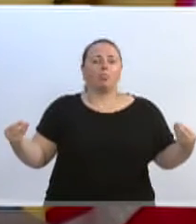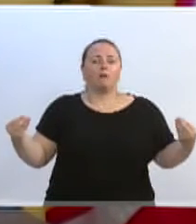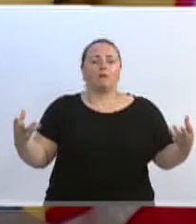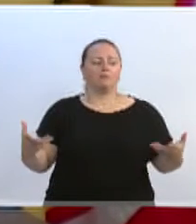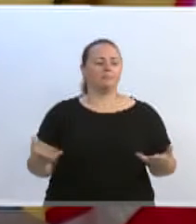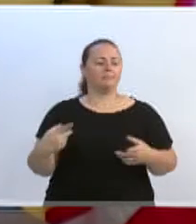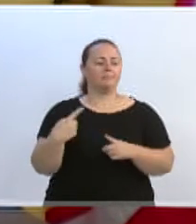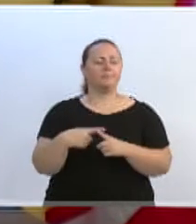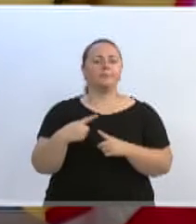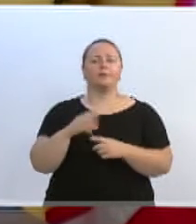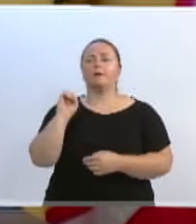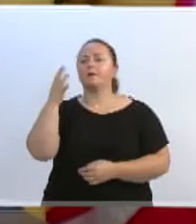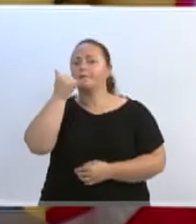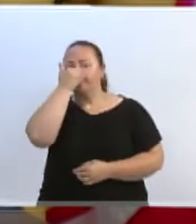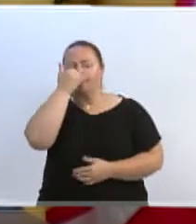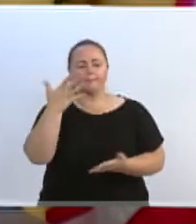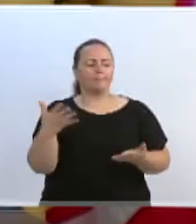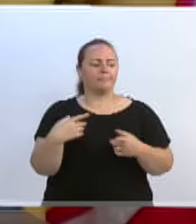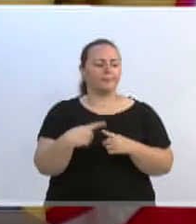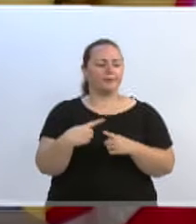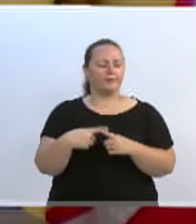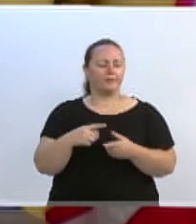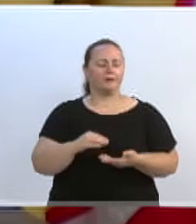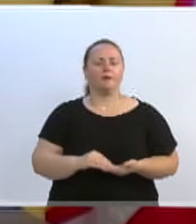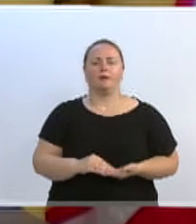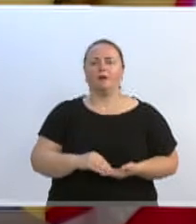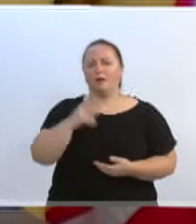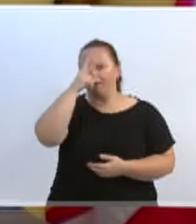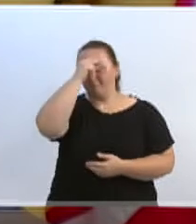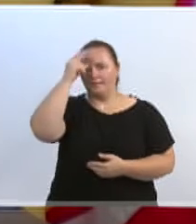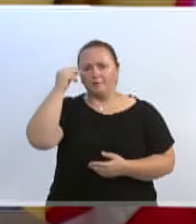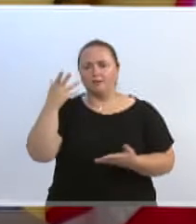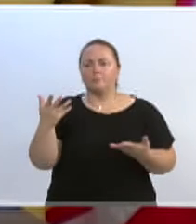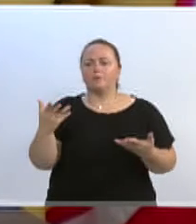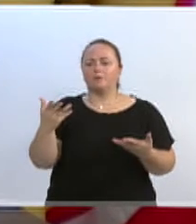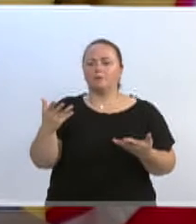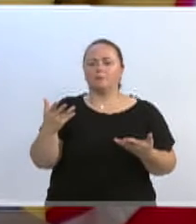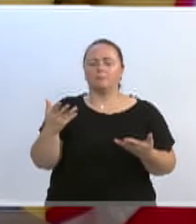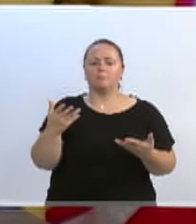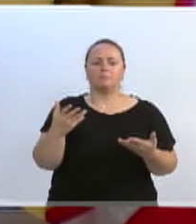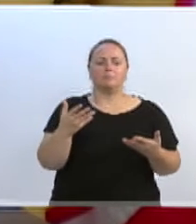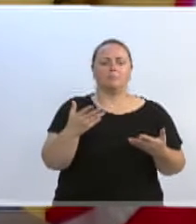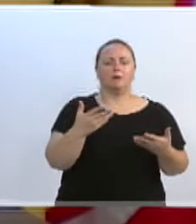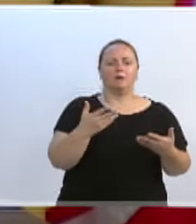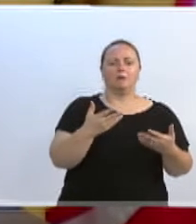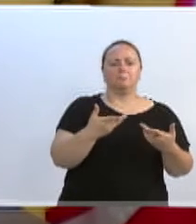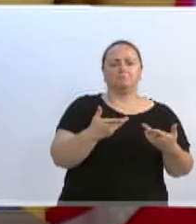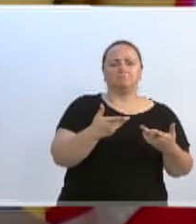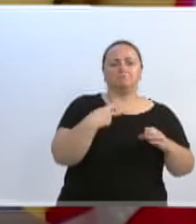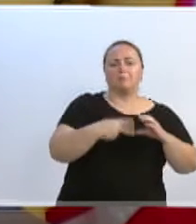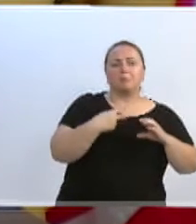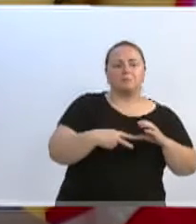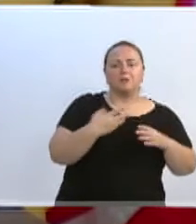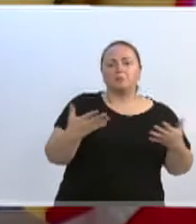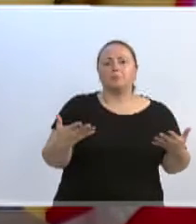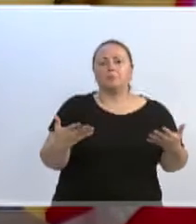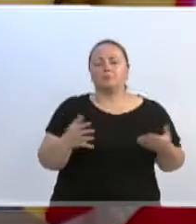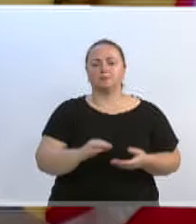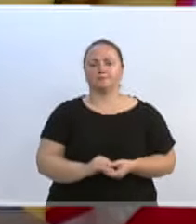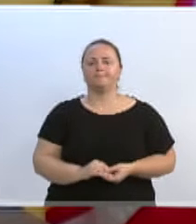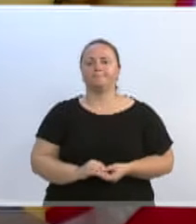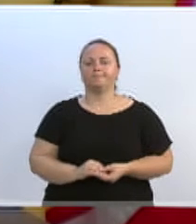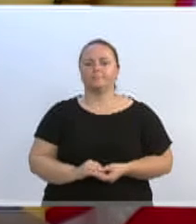sem saber o que aconteceu e acaba o legislativo tendo que fazer a sua parte, que é uma obrigação legal. Por fim, nos últimos